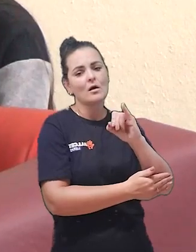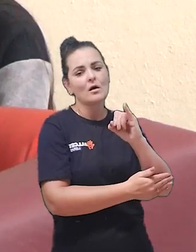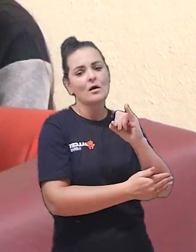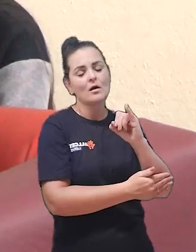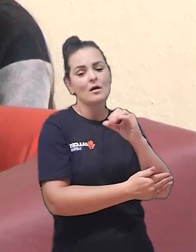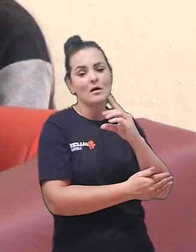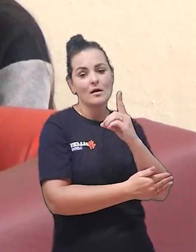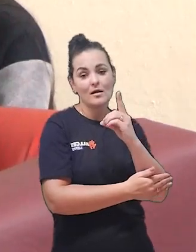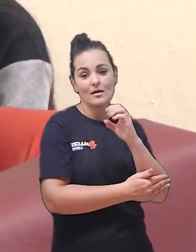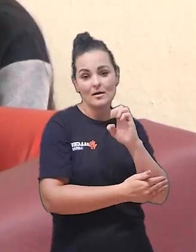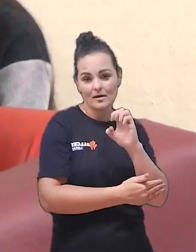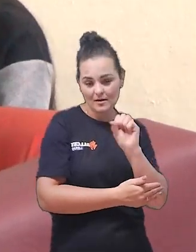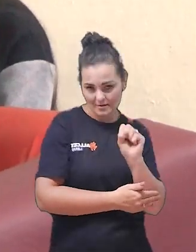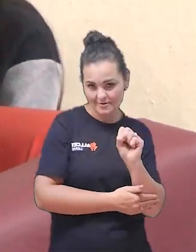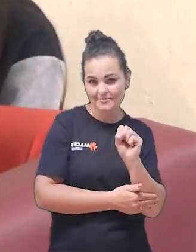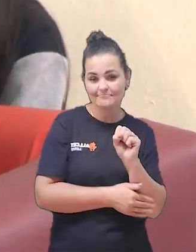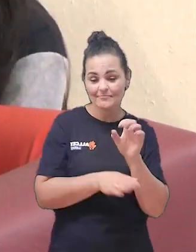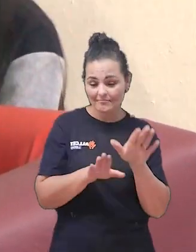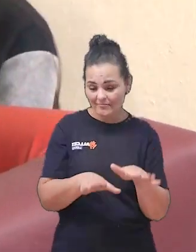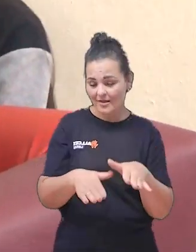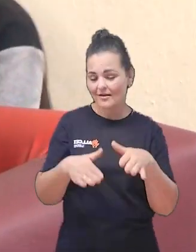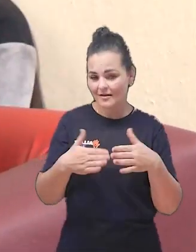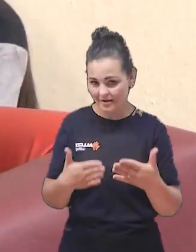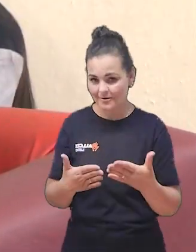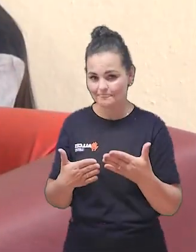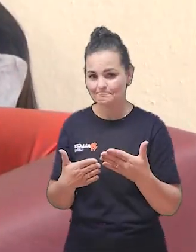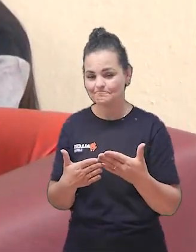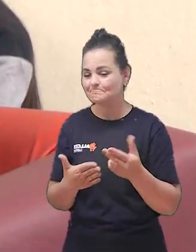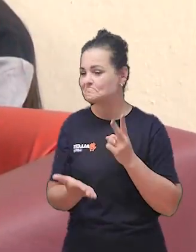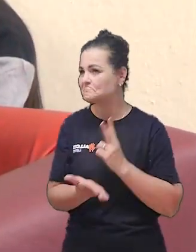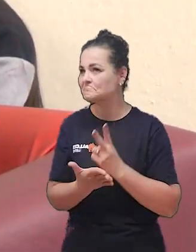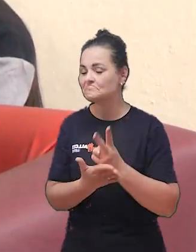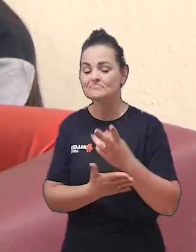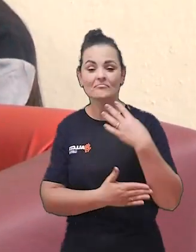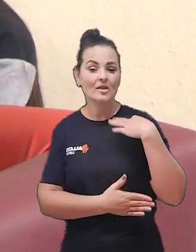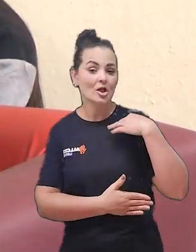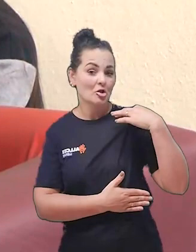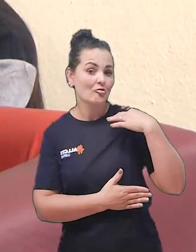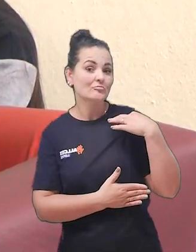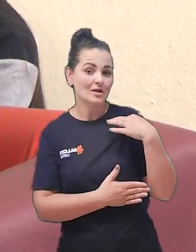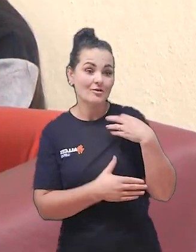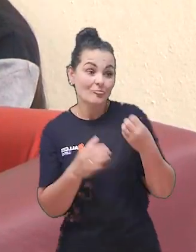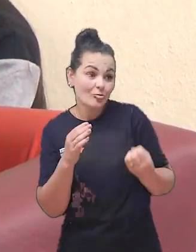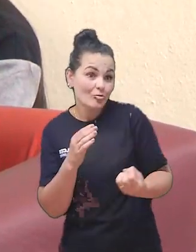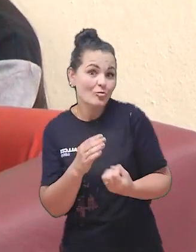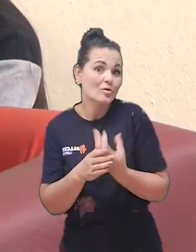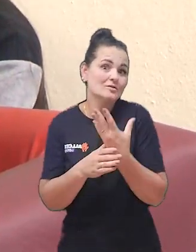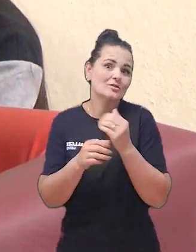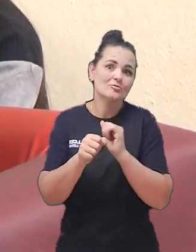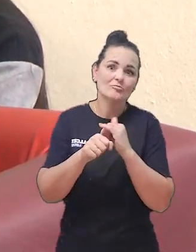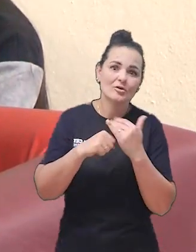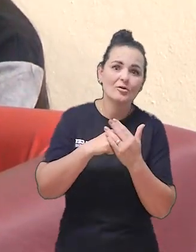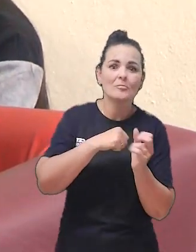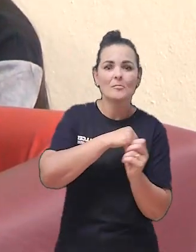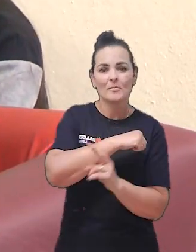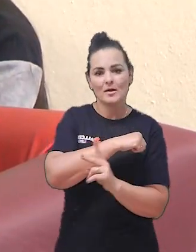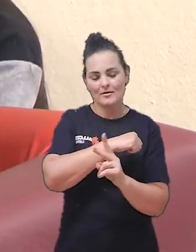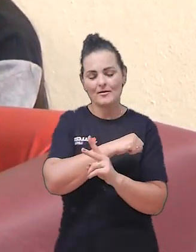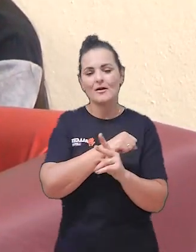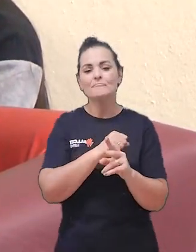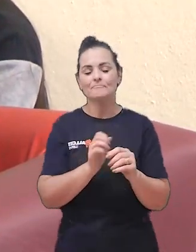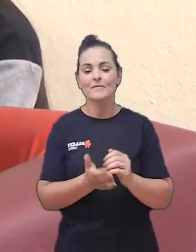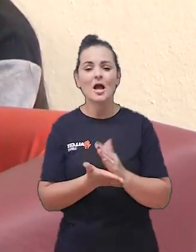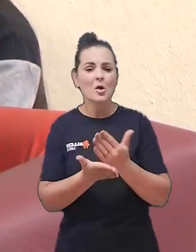A intenção foi essa, por isso a gente se voluntariava para trazer as coisas, né? Às vezes não tinha vereador